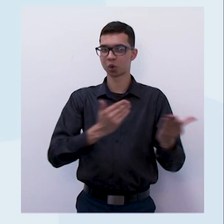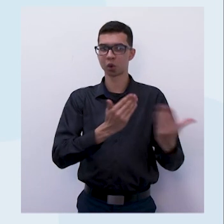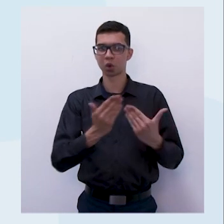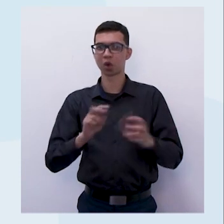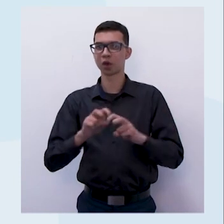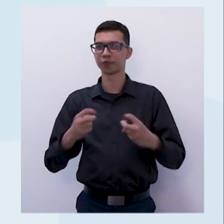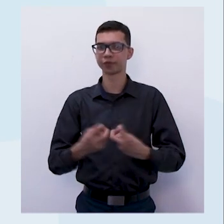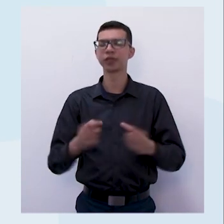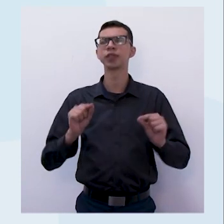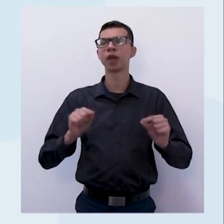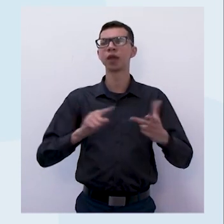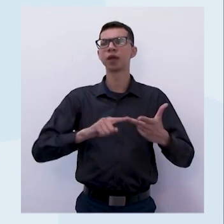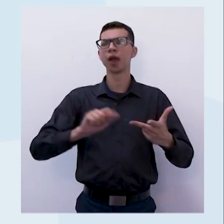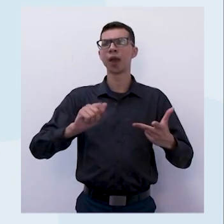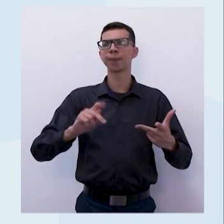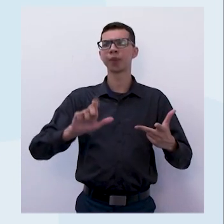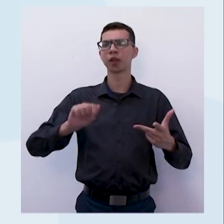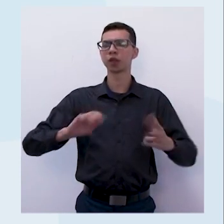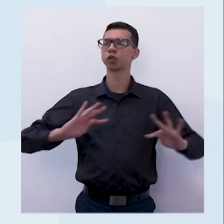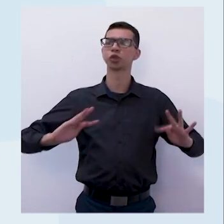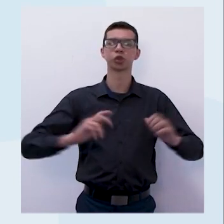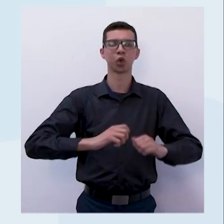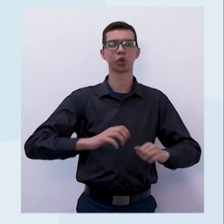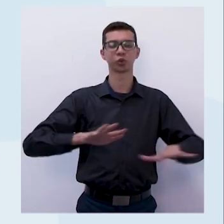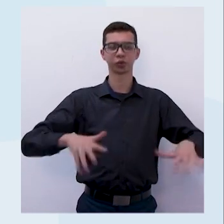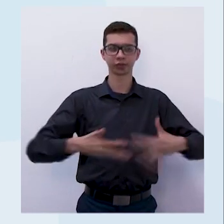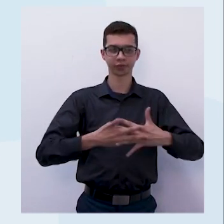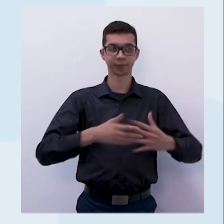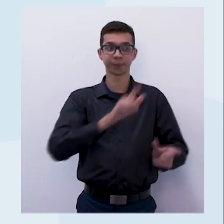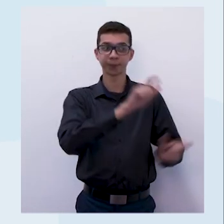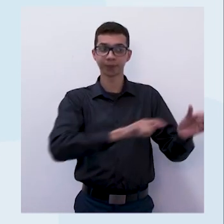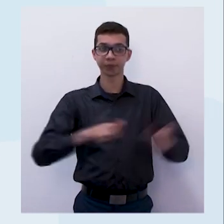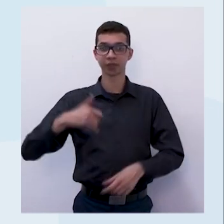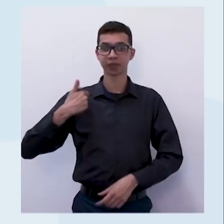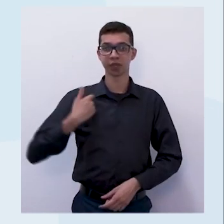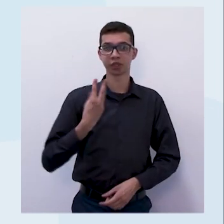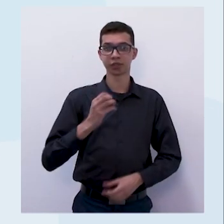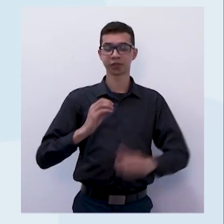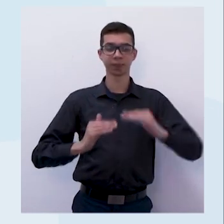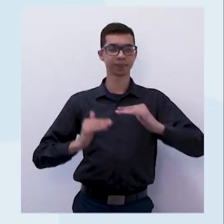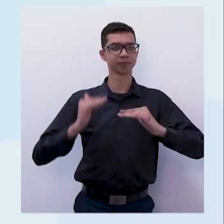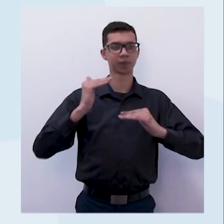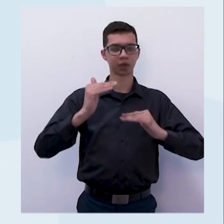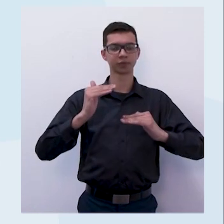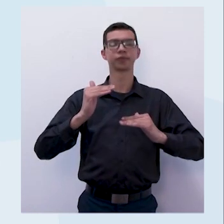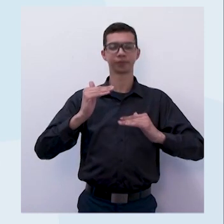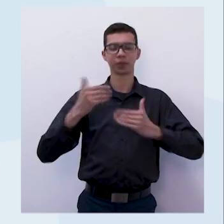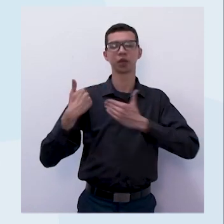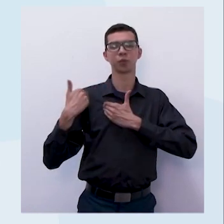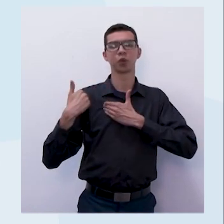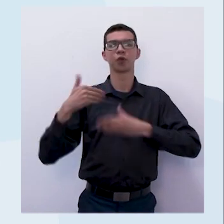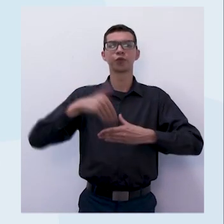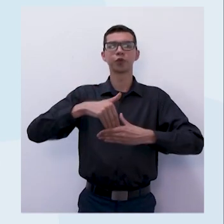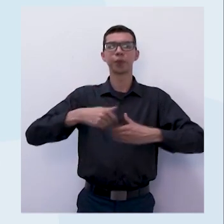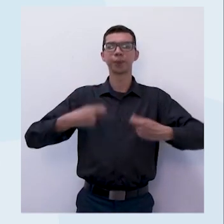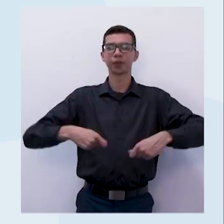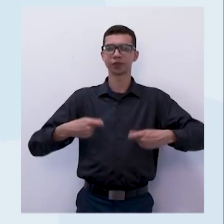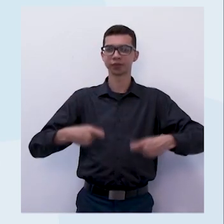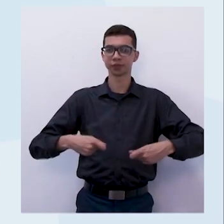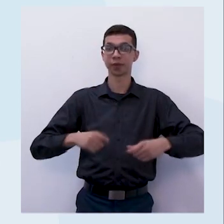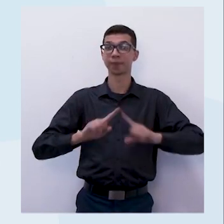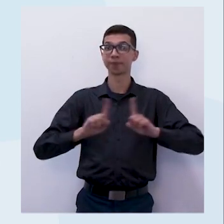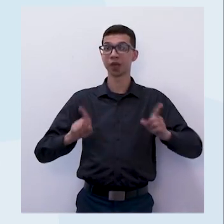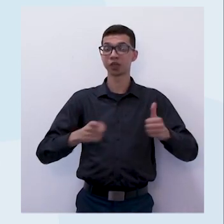de 30 anos. E o papel da Ápela era votar sem discutir as propostas da Gerúsia.